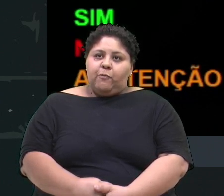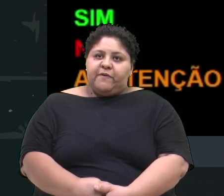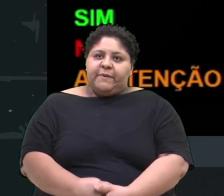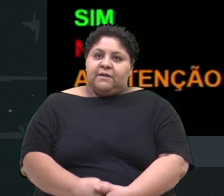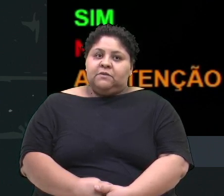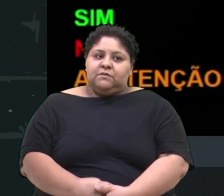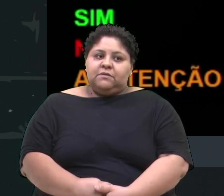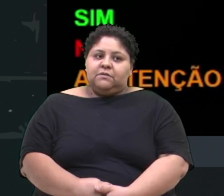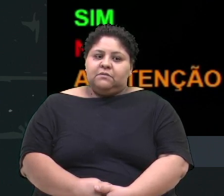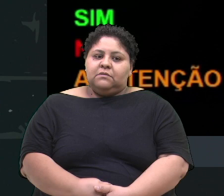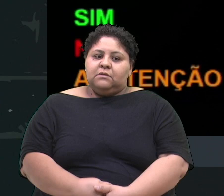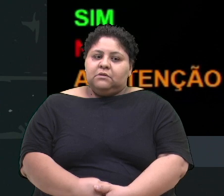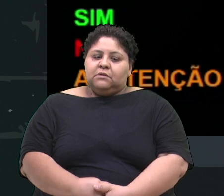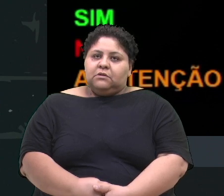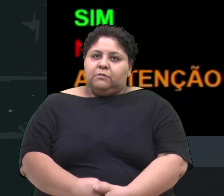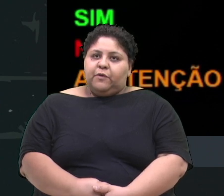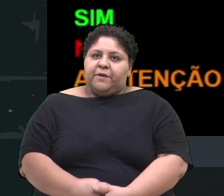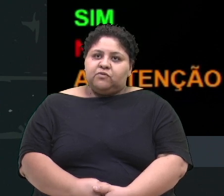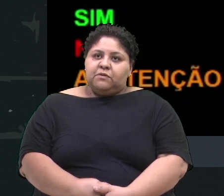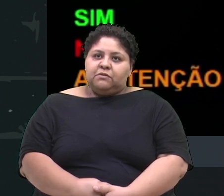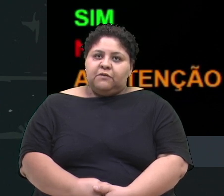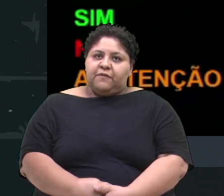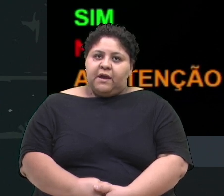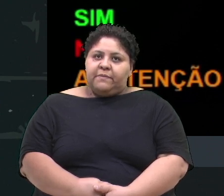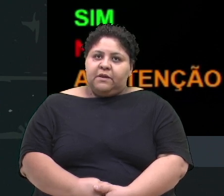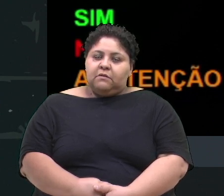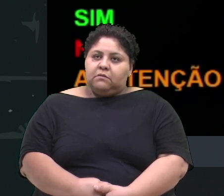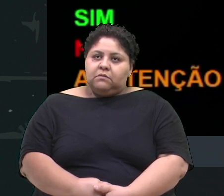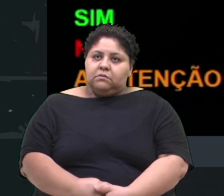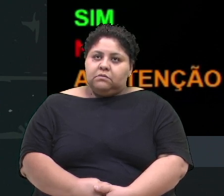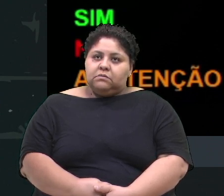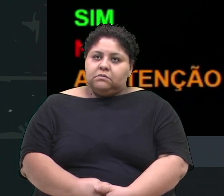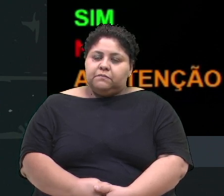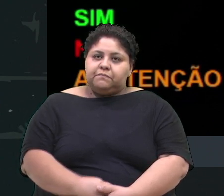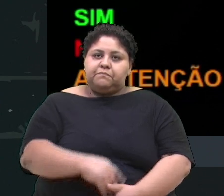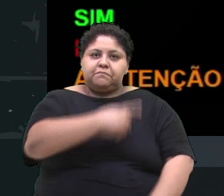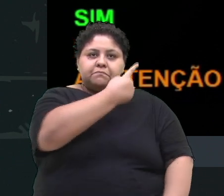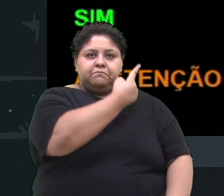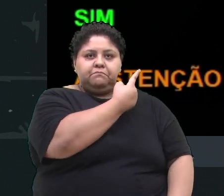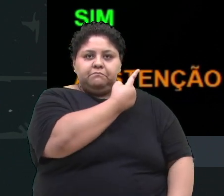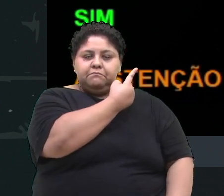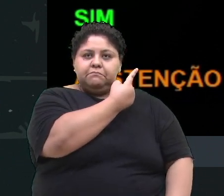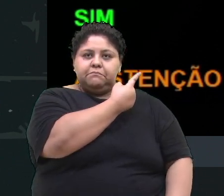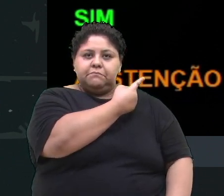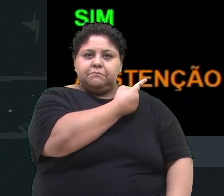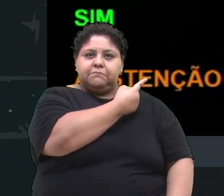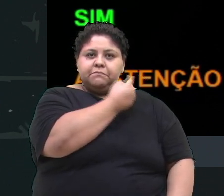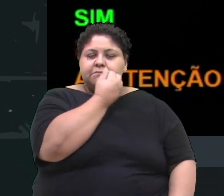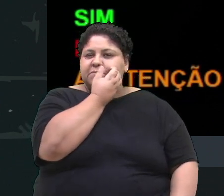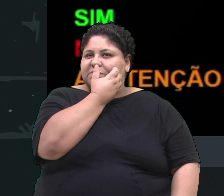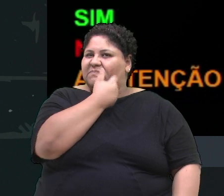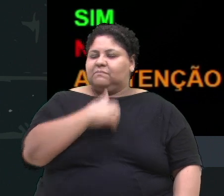Vereador Velocino, favorável, presidente. Velocino ex vota sim. Como vota Renato Oliveira?